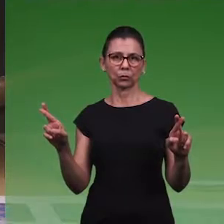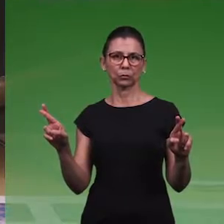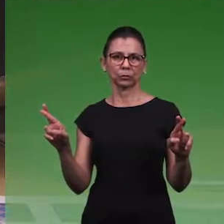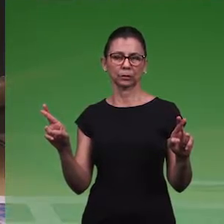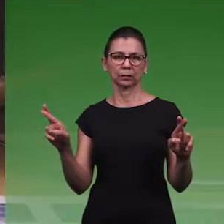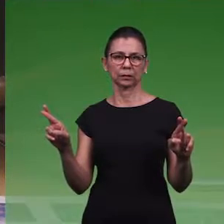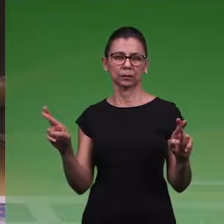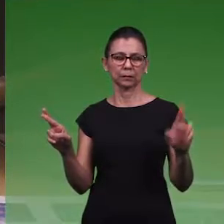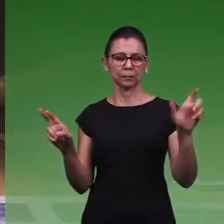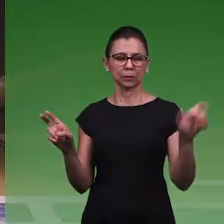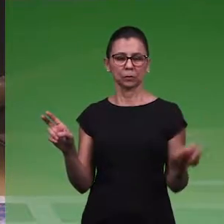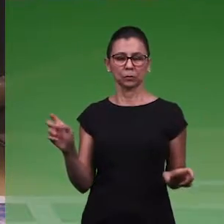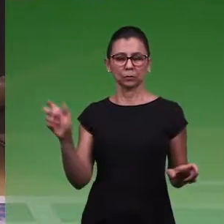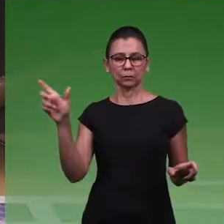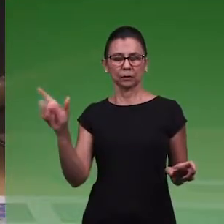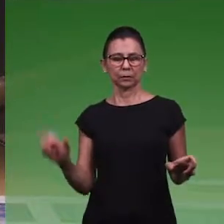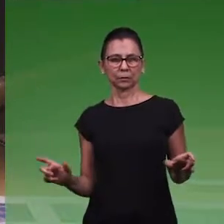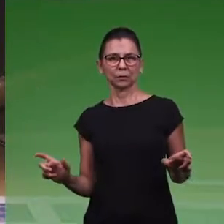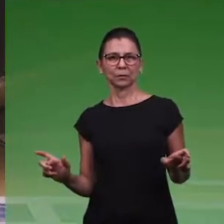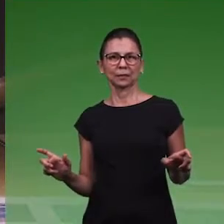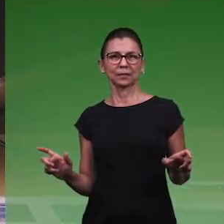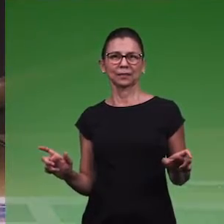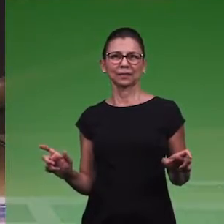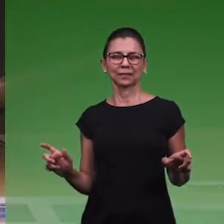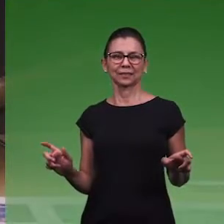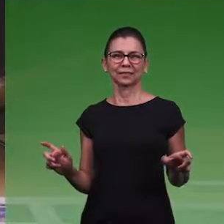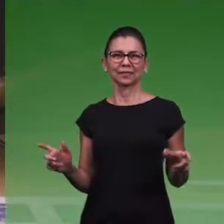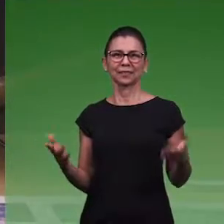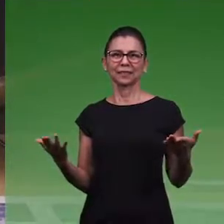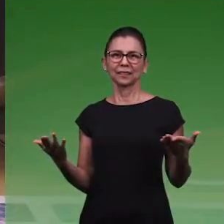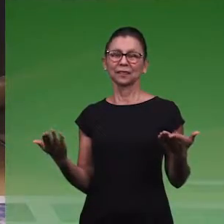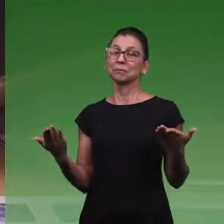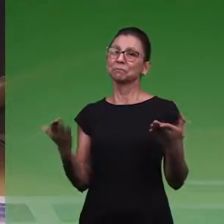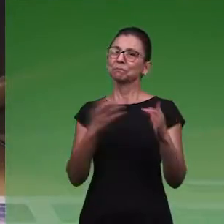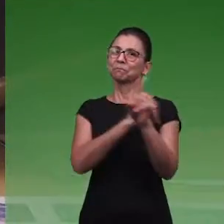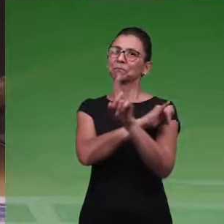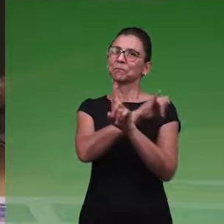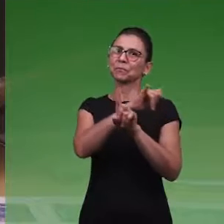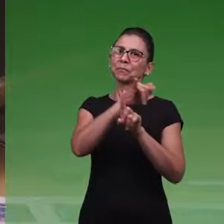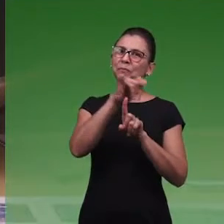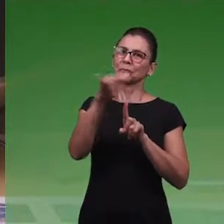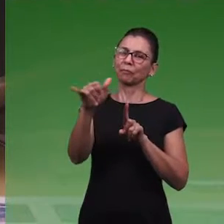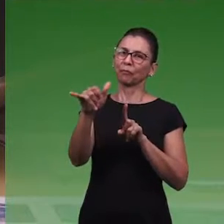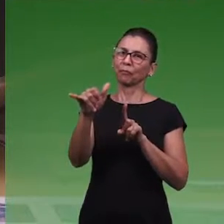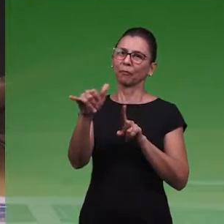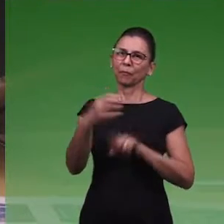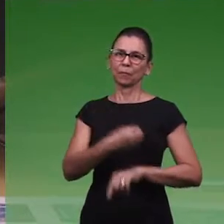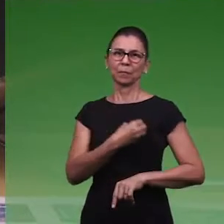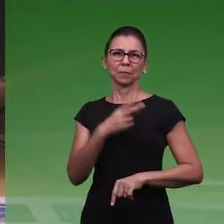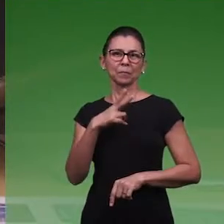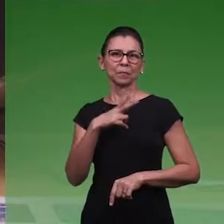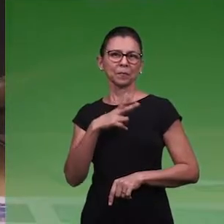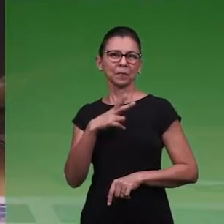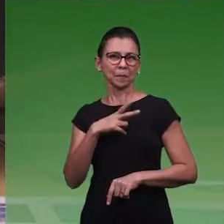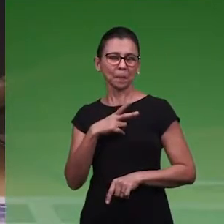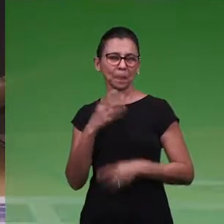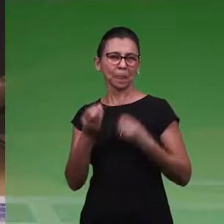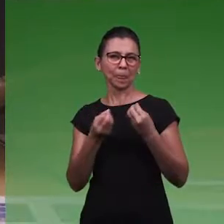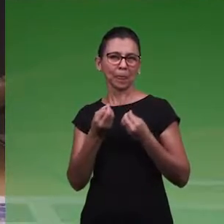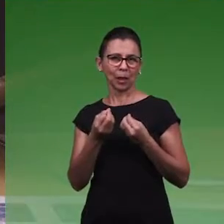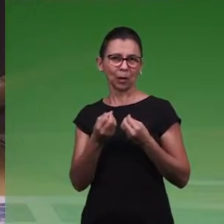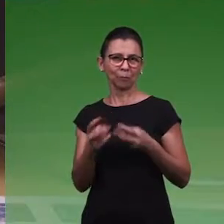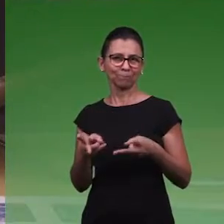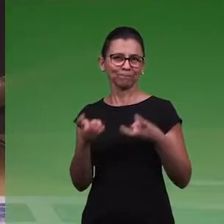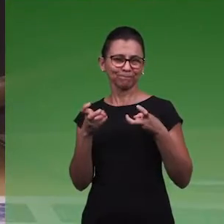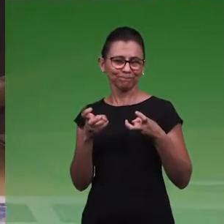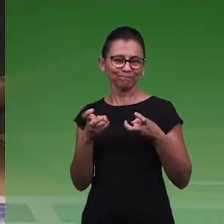dois cenários, essas duas situações, e como profeticamente nós podemos trazer para nós e para a nossa